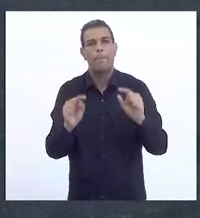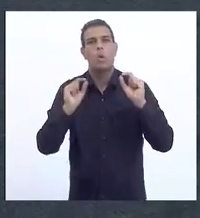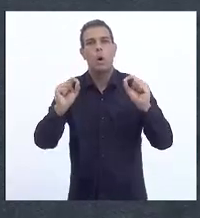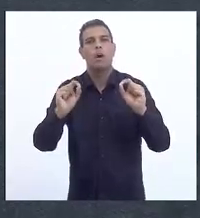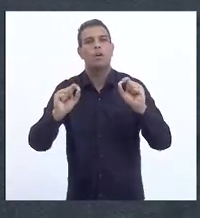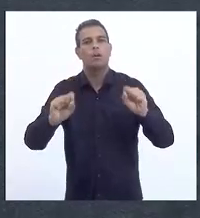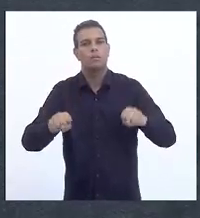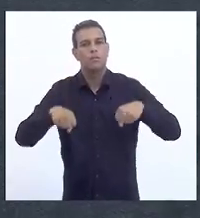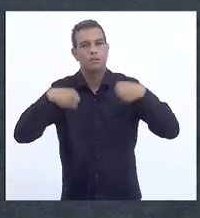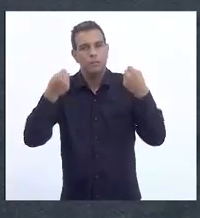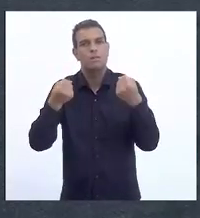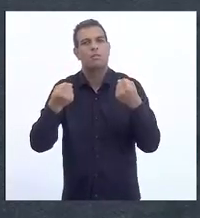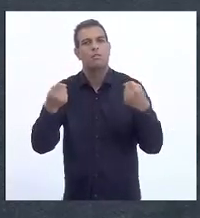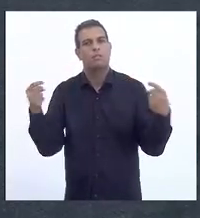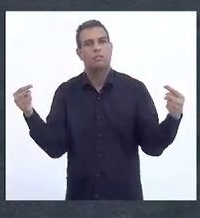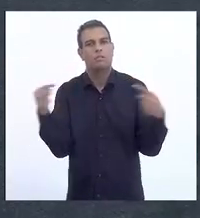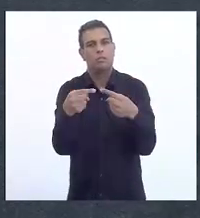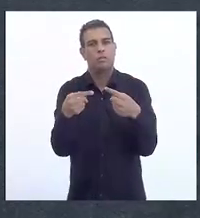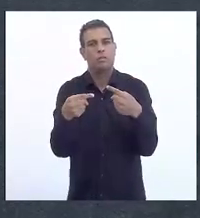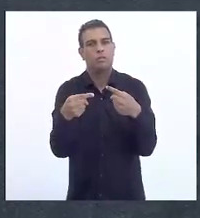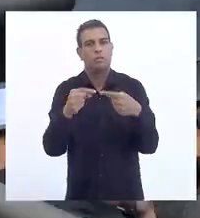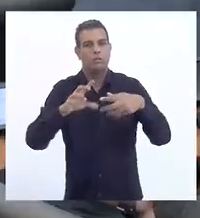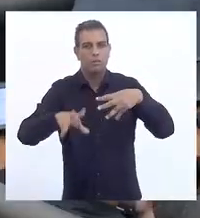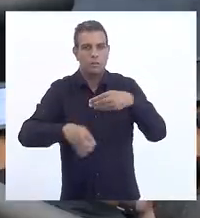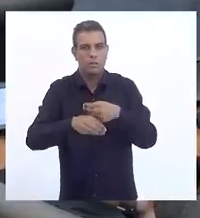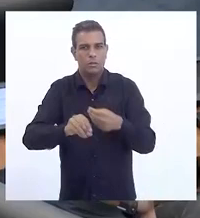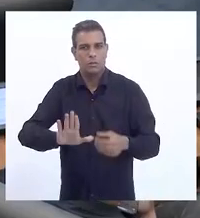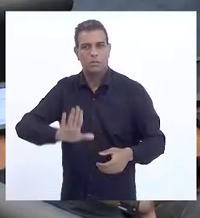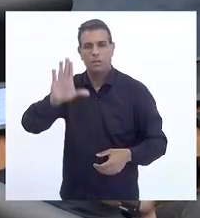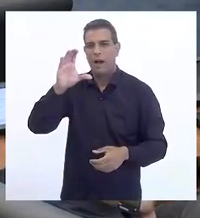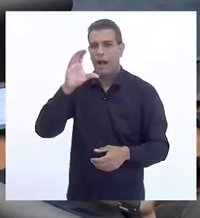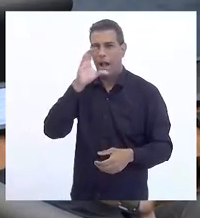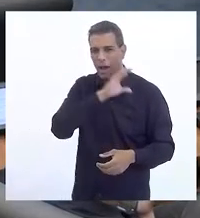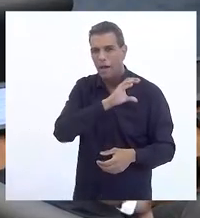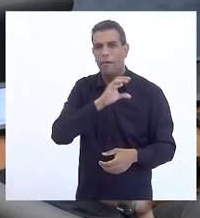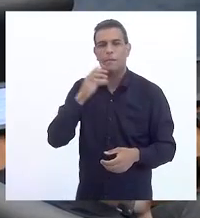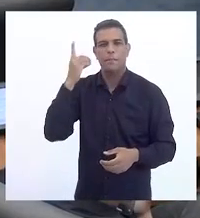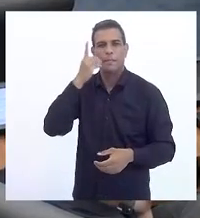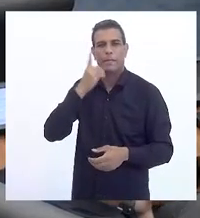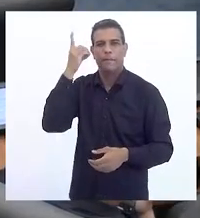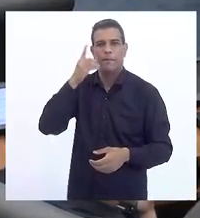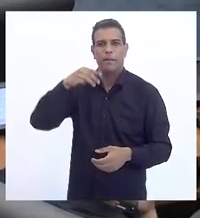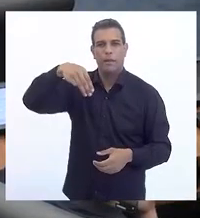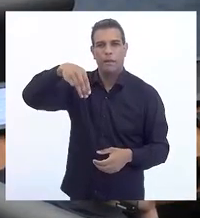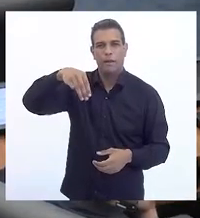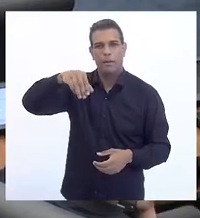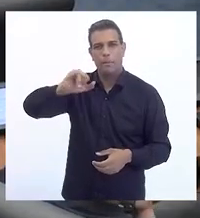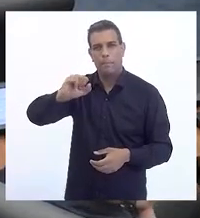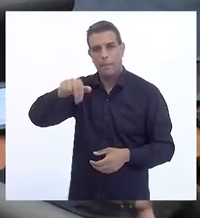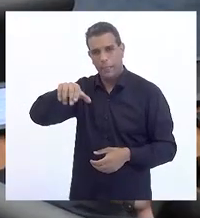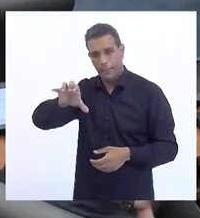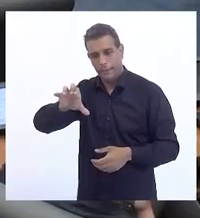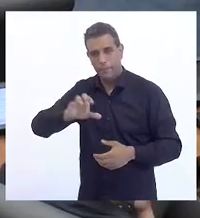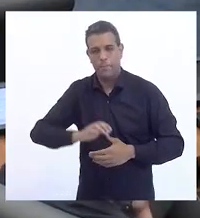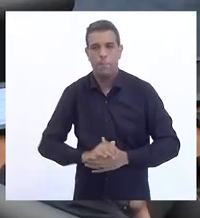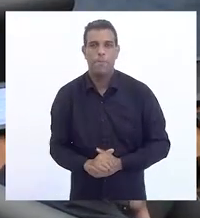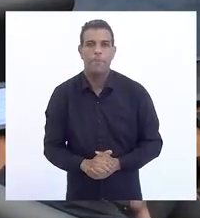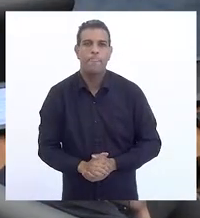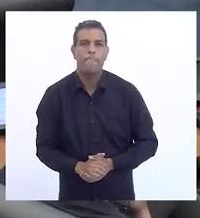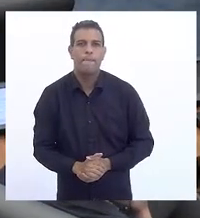esse atozinho, para poder deixar... Deputado, essa... me concede um brevíssimo à parte, deputado. Pois não, deputado Carlos Schmidt.